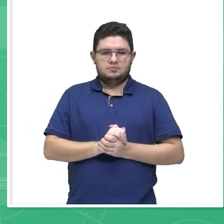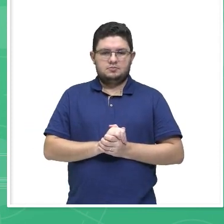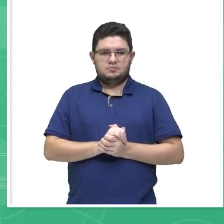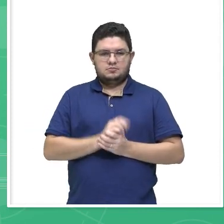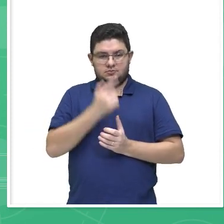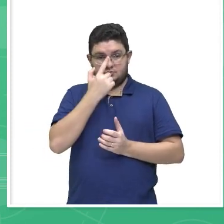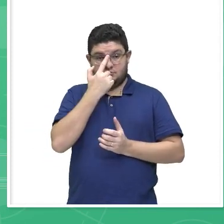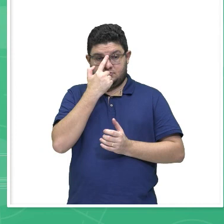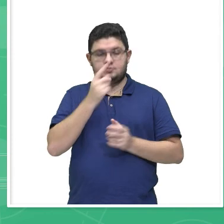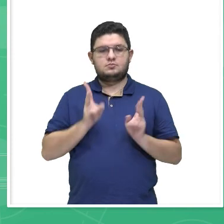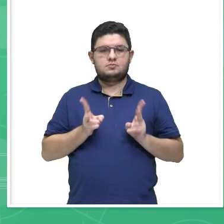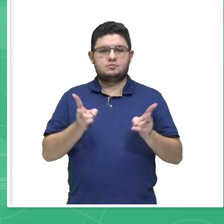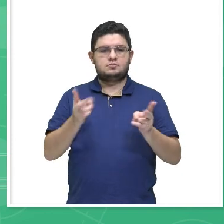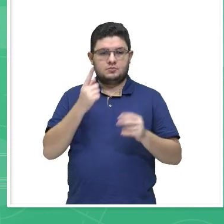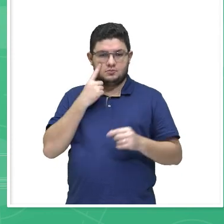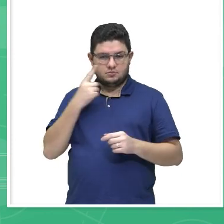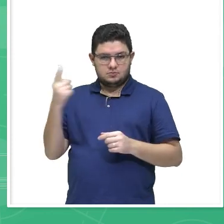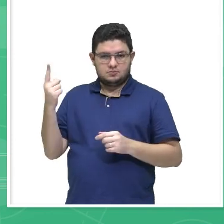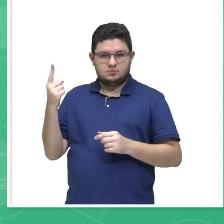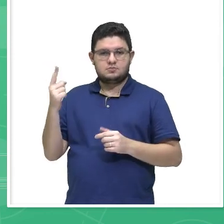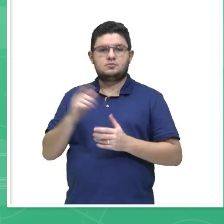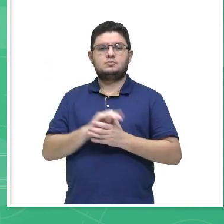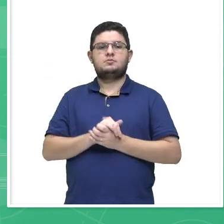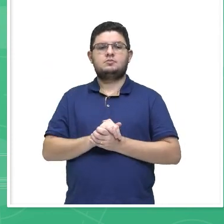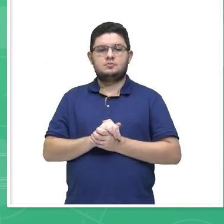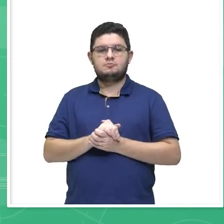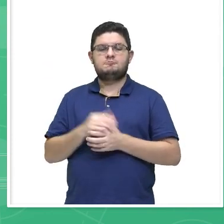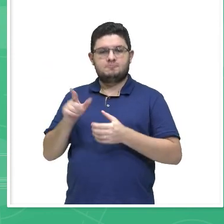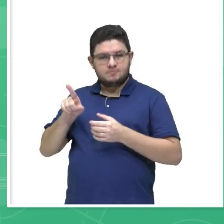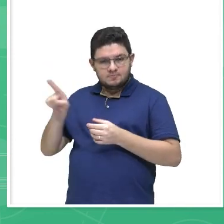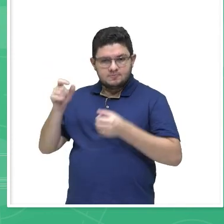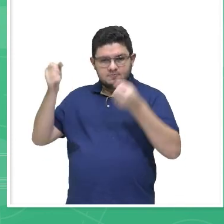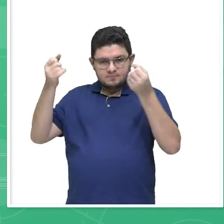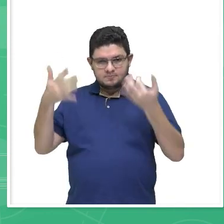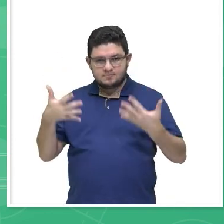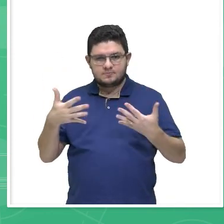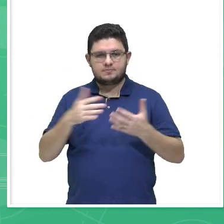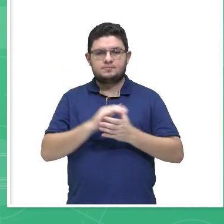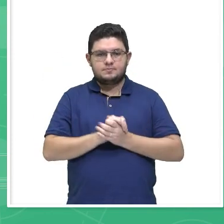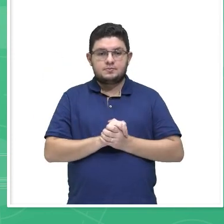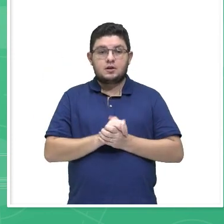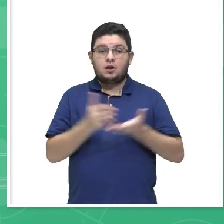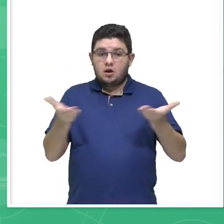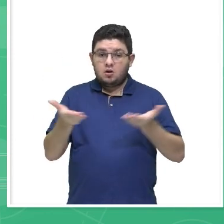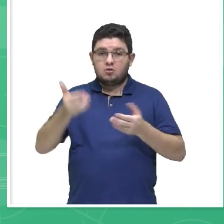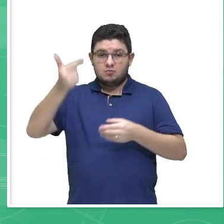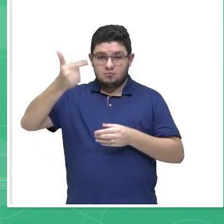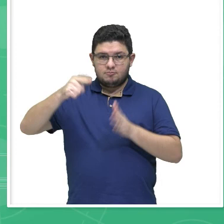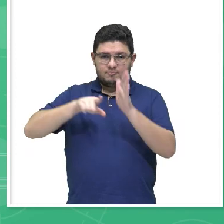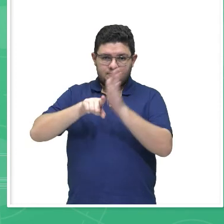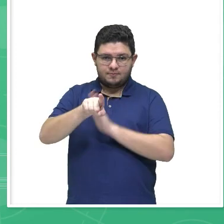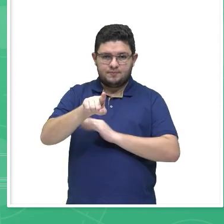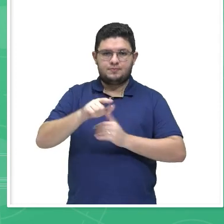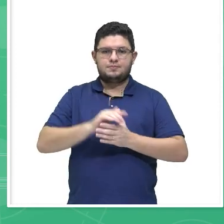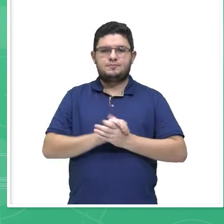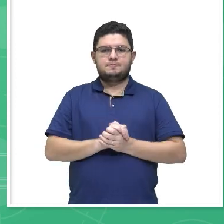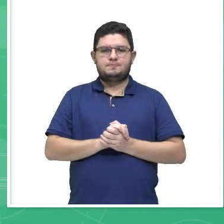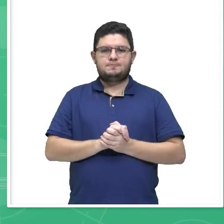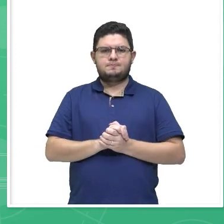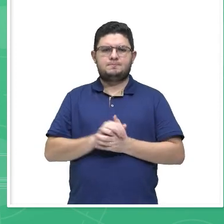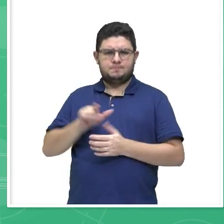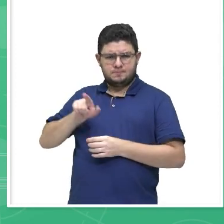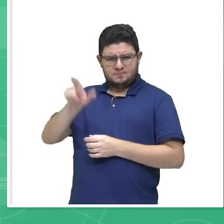Vamos continuar? Olha aí, viu só? Alternativa correta, letra C. Vamos à questão número 2. Karl